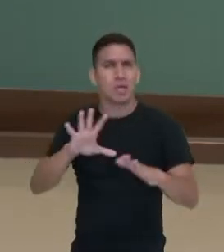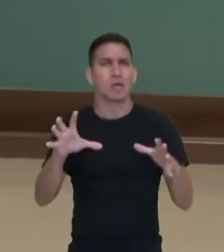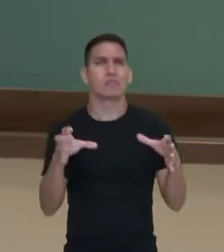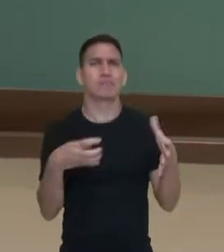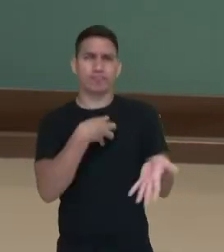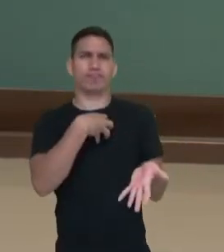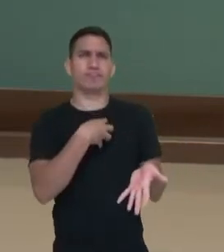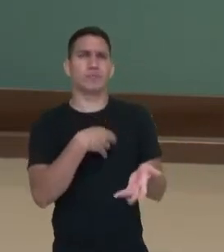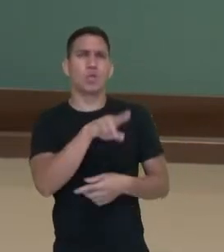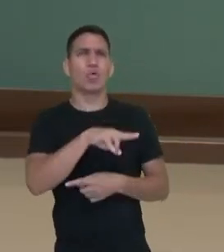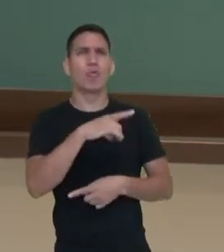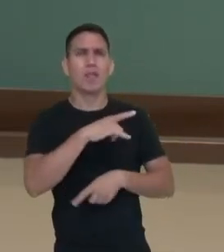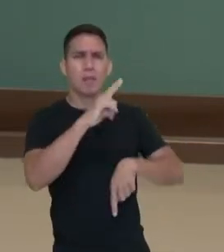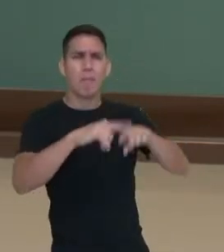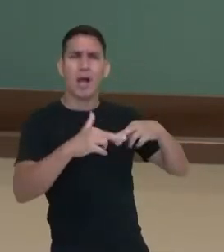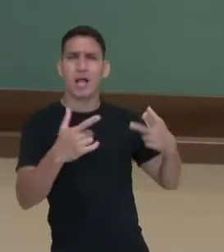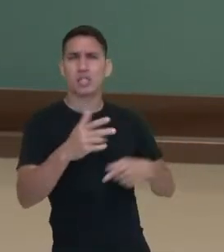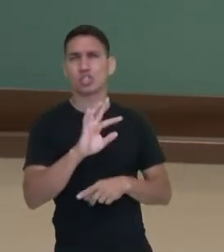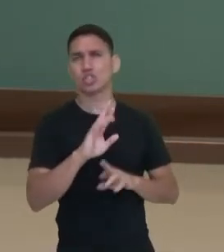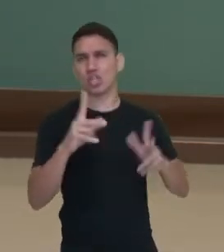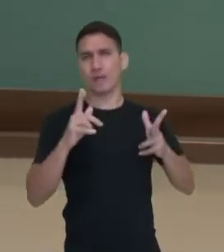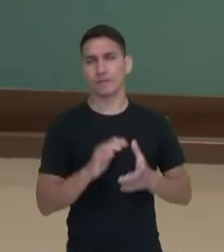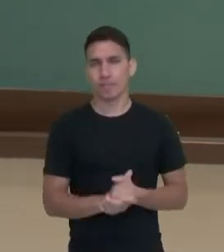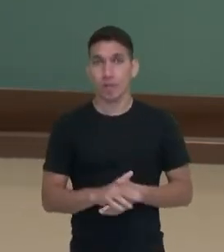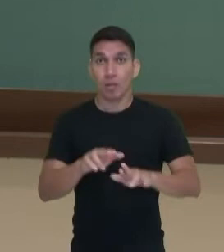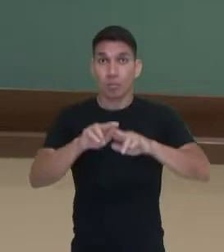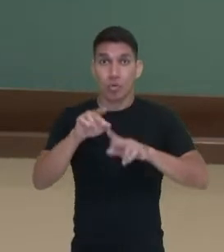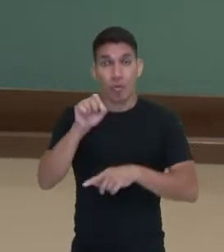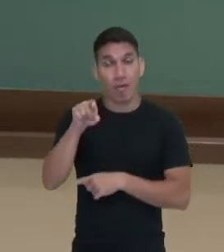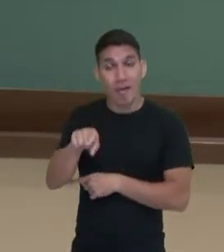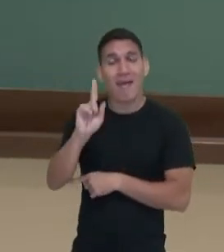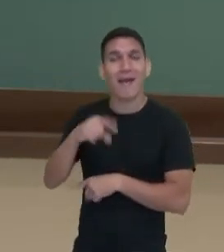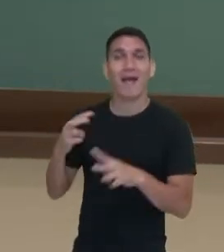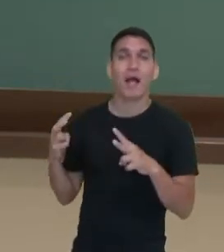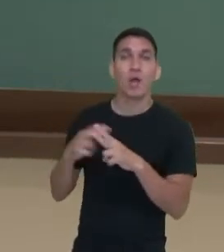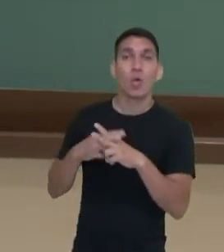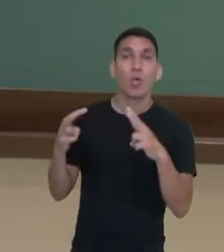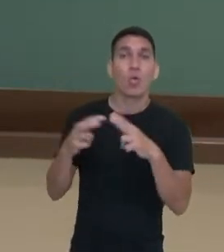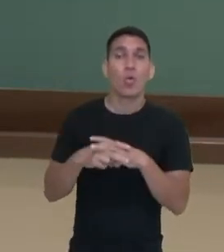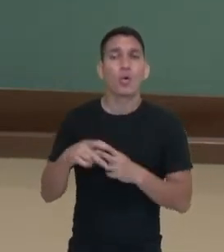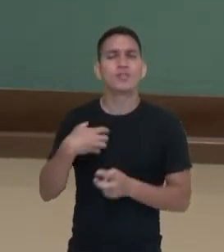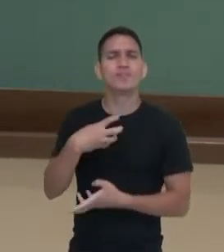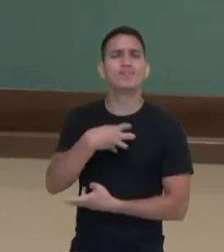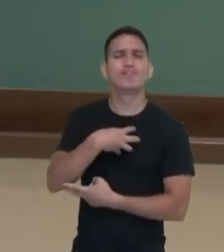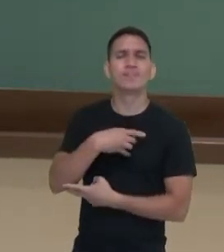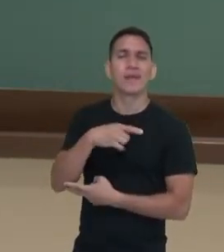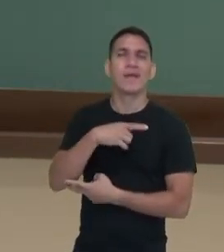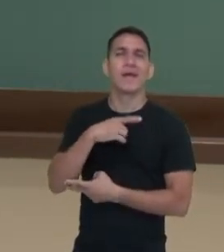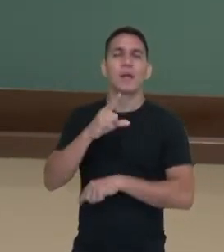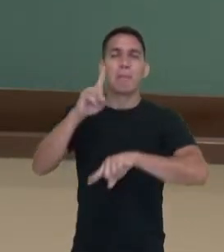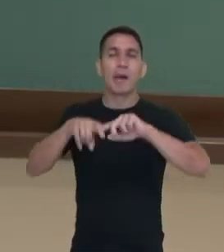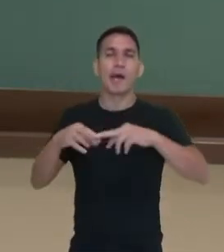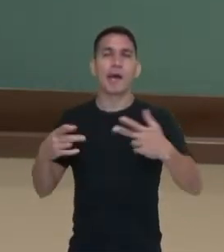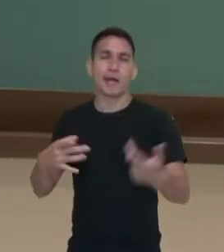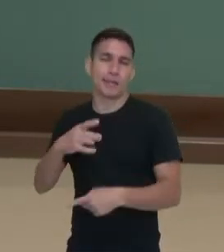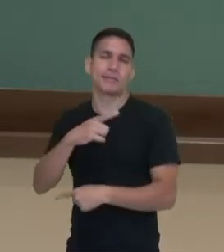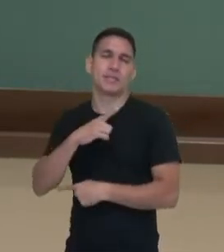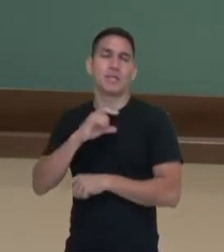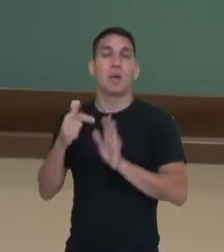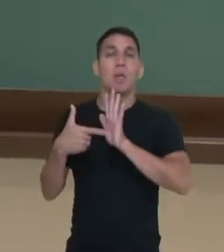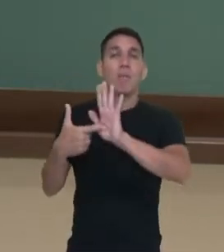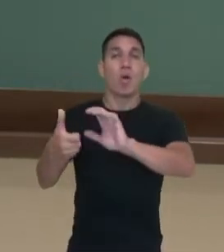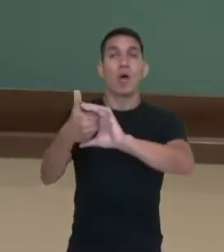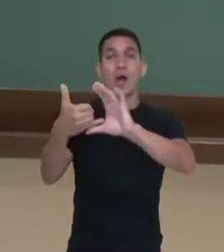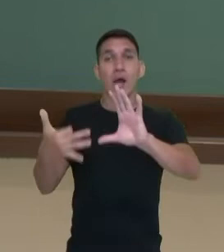algumas armas diferentes, né? Então, essas lutas que eu tenho esse aparelho, elas são caracterizadas por lutas